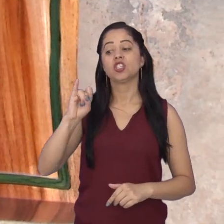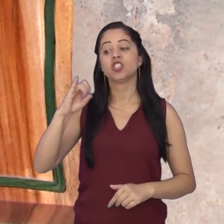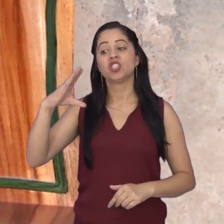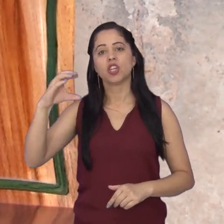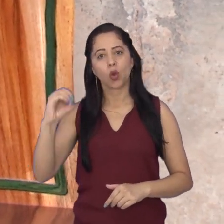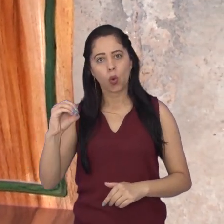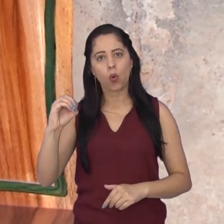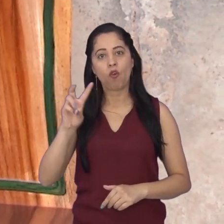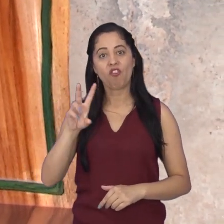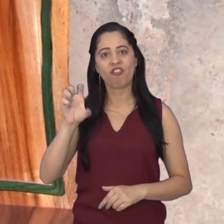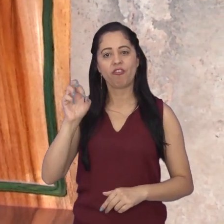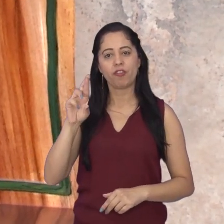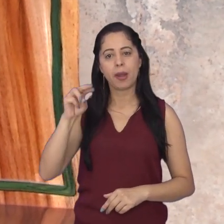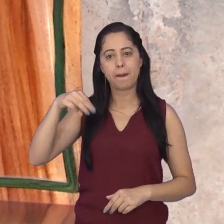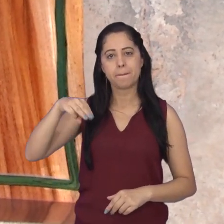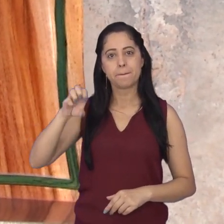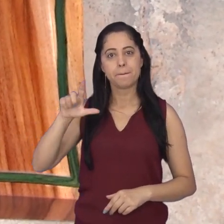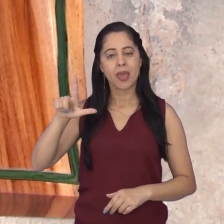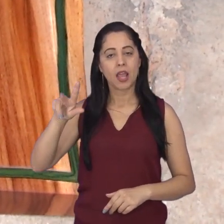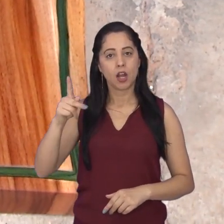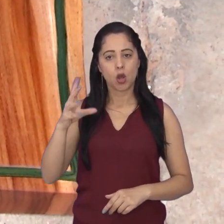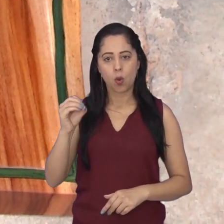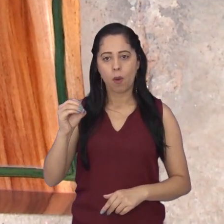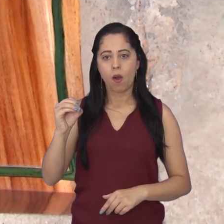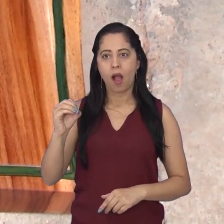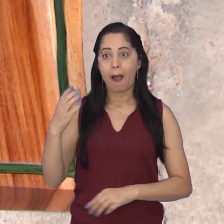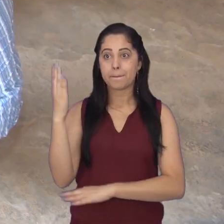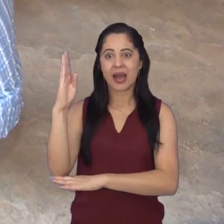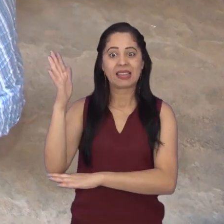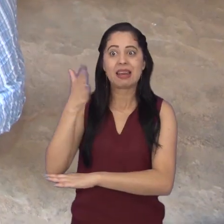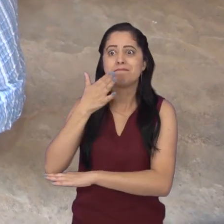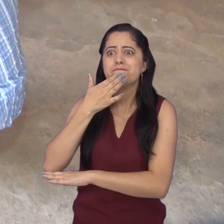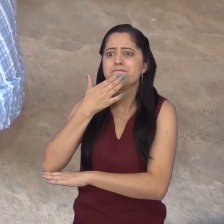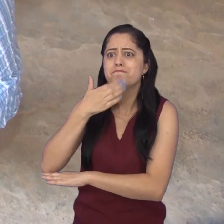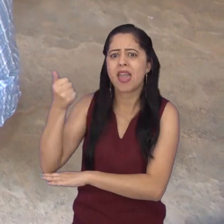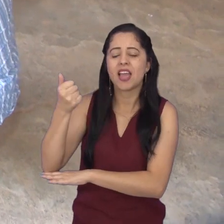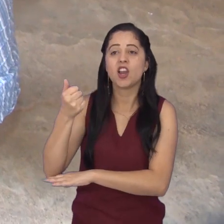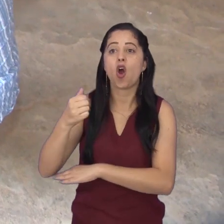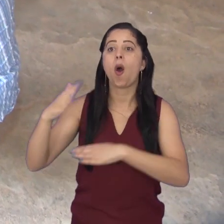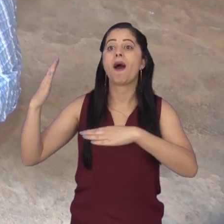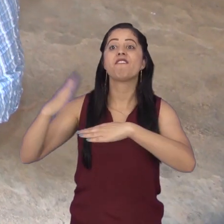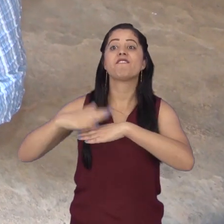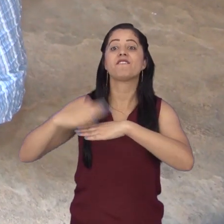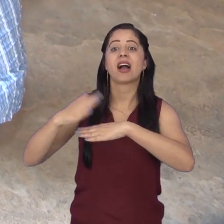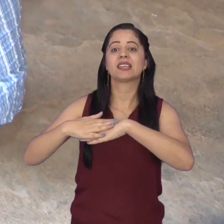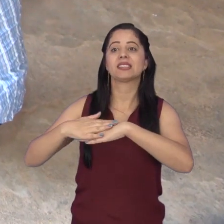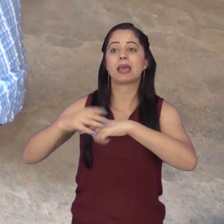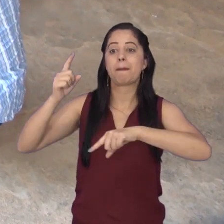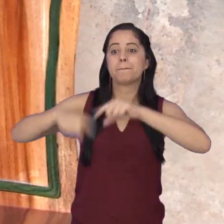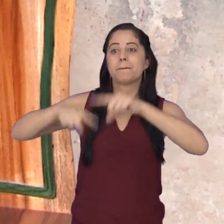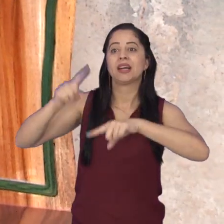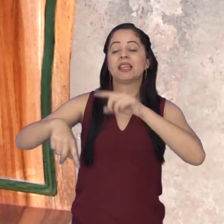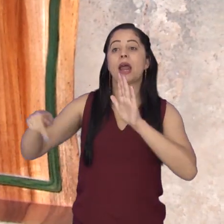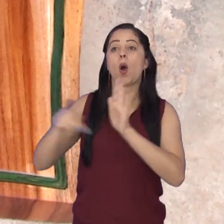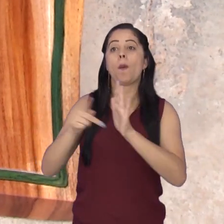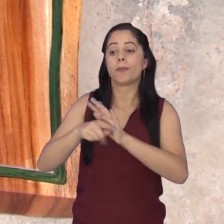vermelho, tá? Essa aqui é considerada uma das melhores madeiras, se não a melhor madeira para fazer peças de culinária. Ai, que bacana. Tá? Por quê? Porque ela